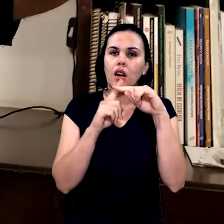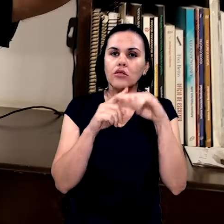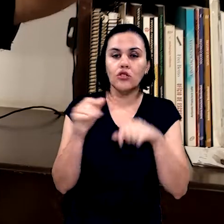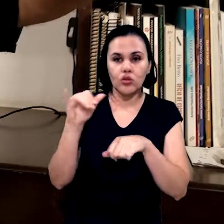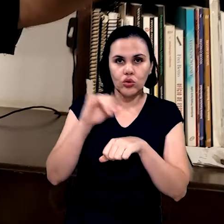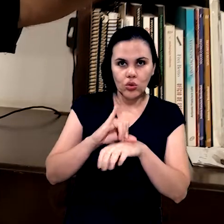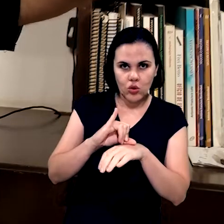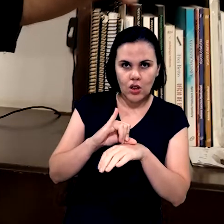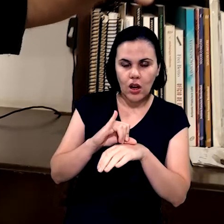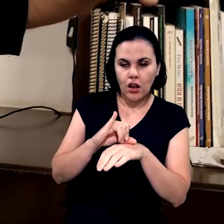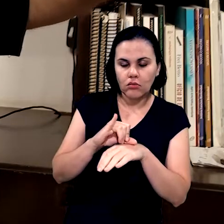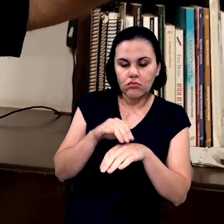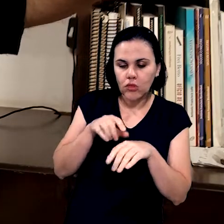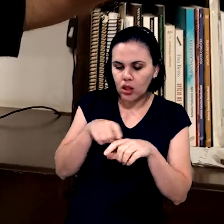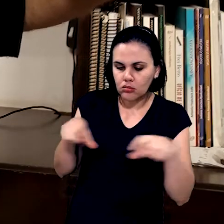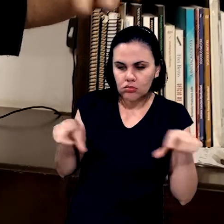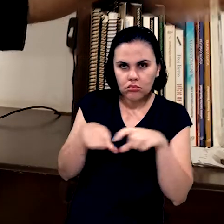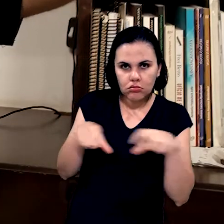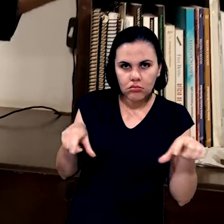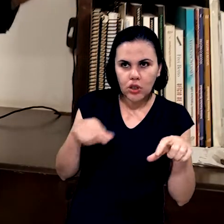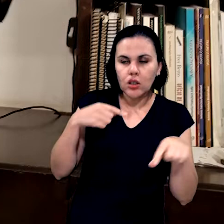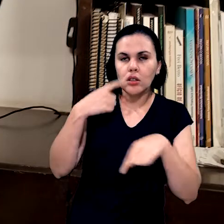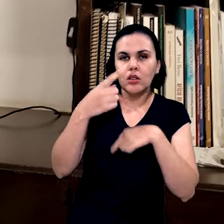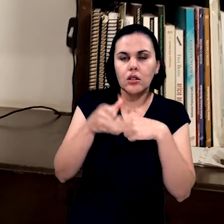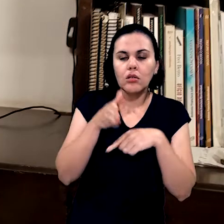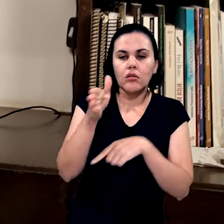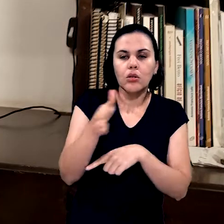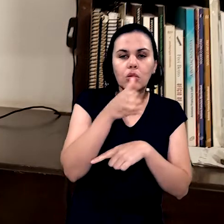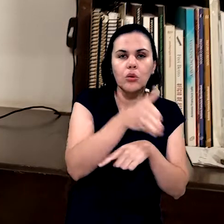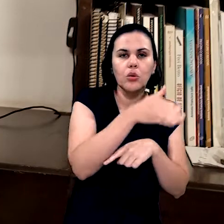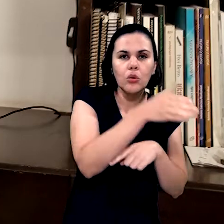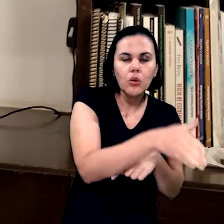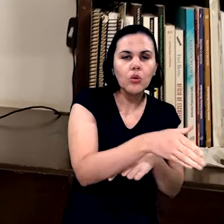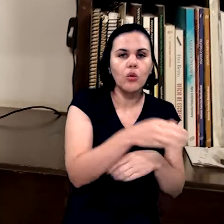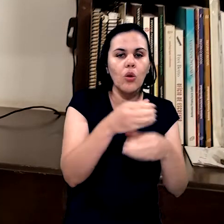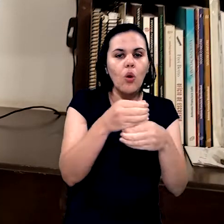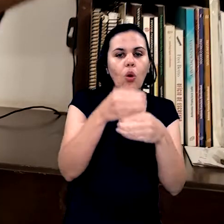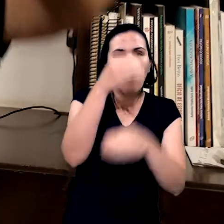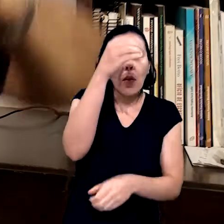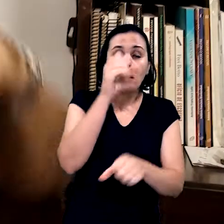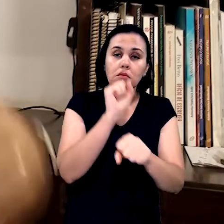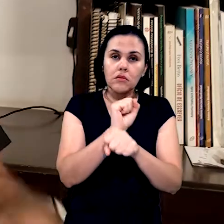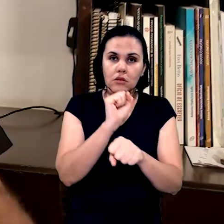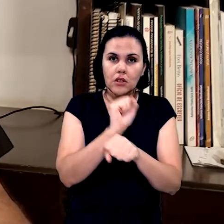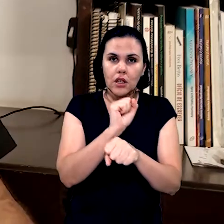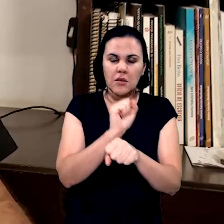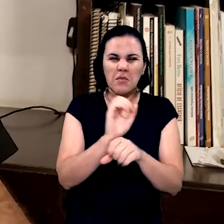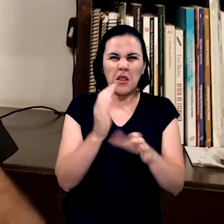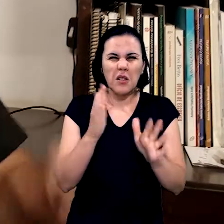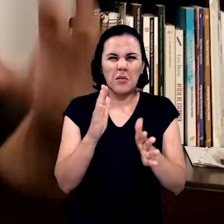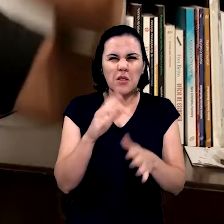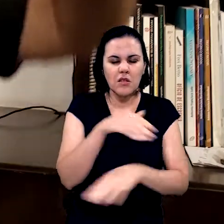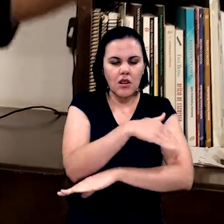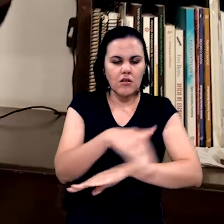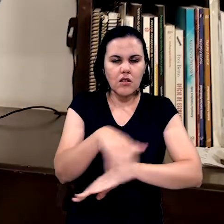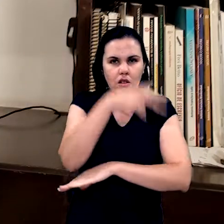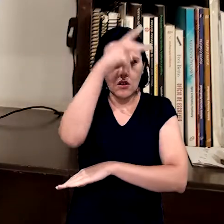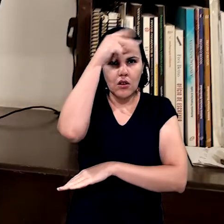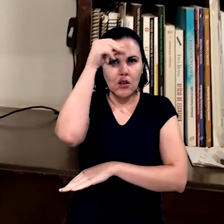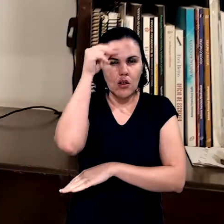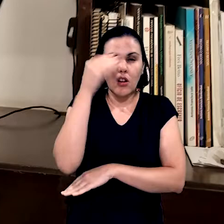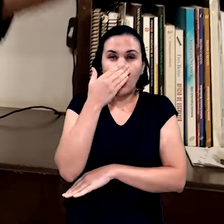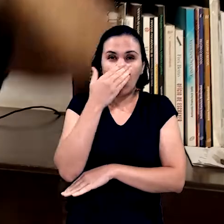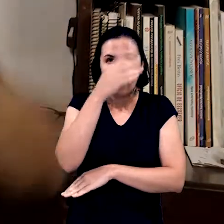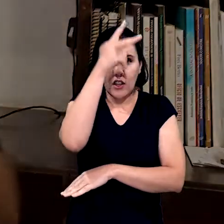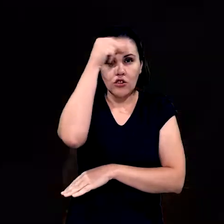da região do centro da cidade, do calçadão, vamos passando onde está o mastro esperando, normalmente lá na rua da